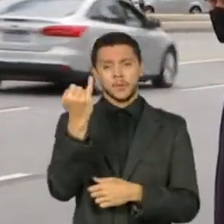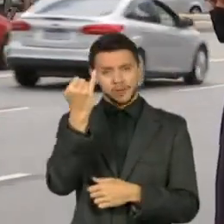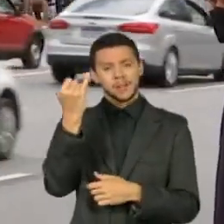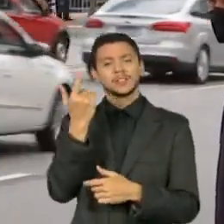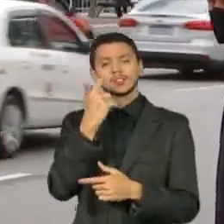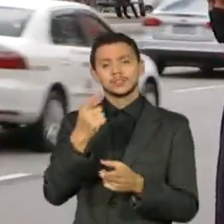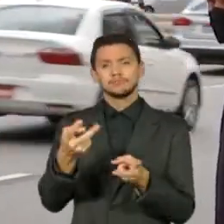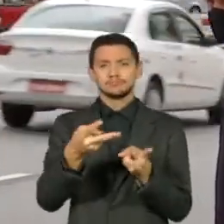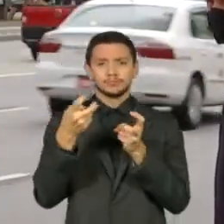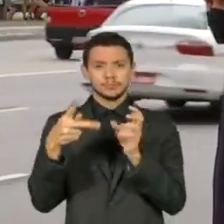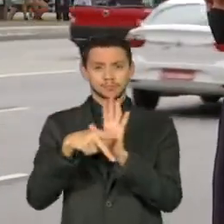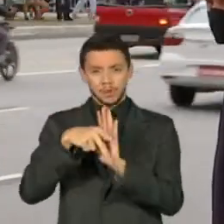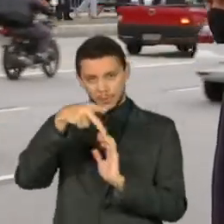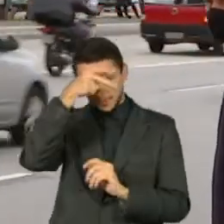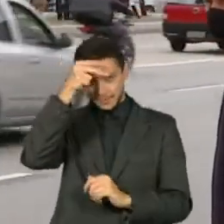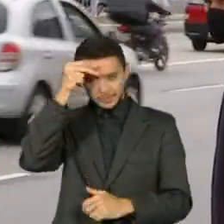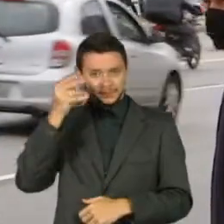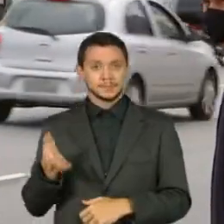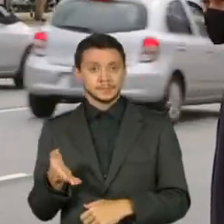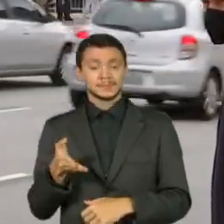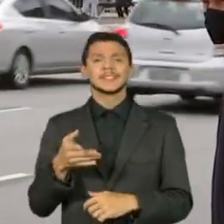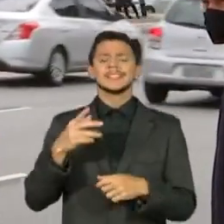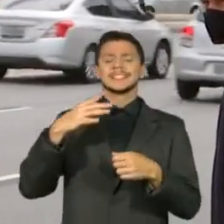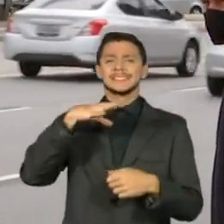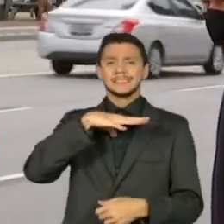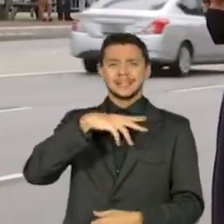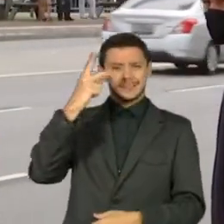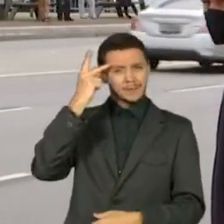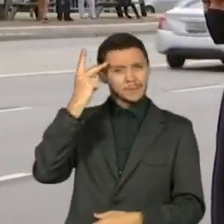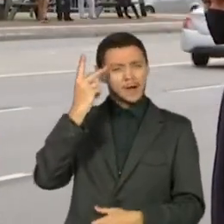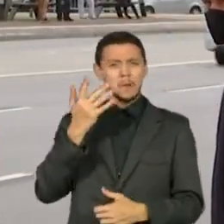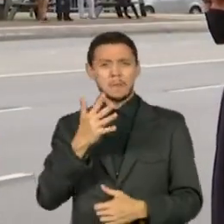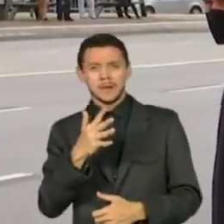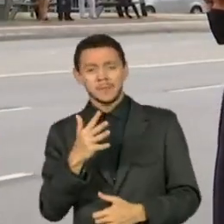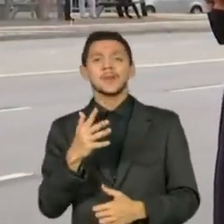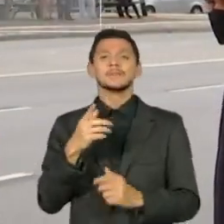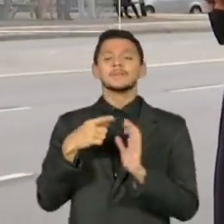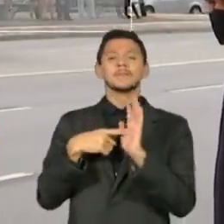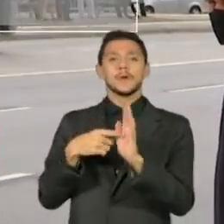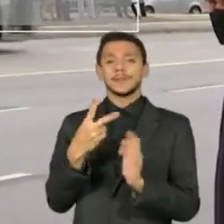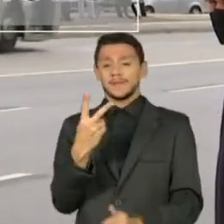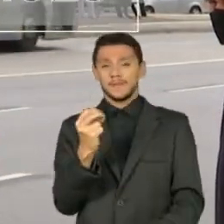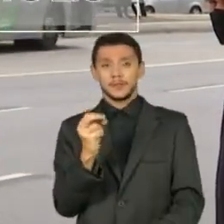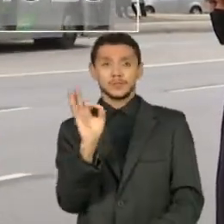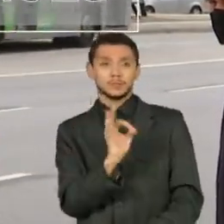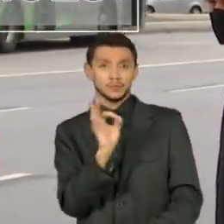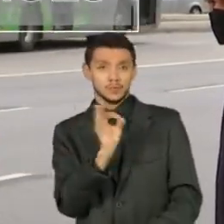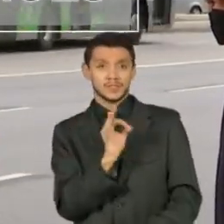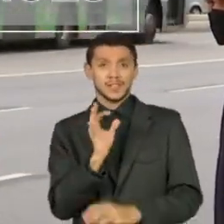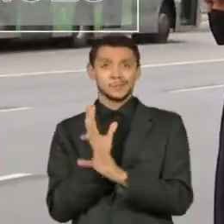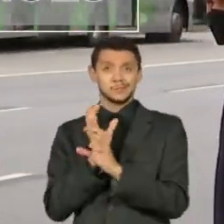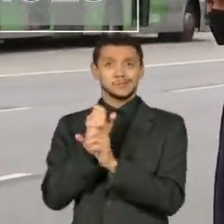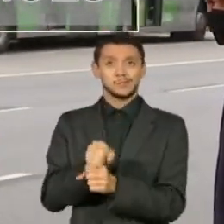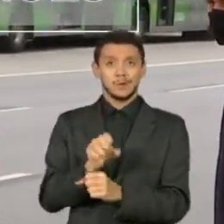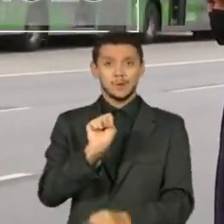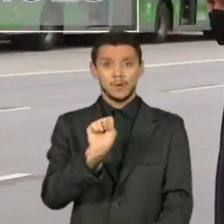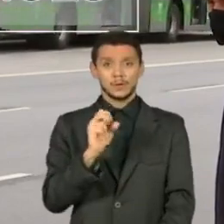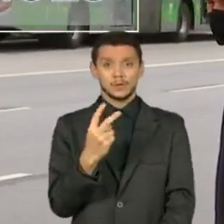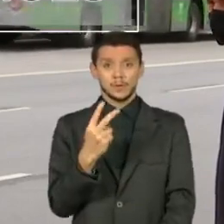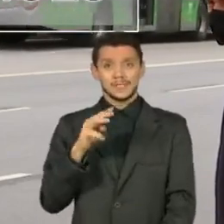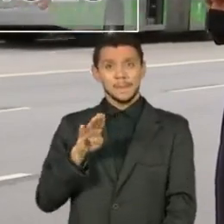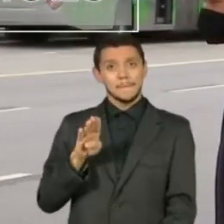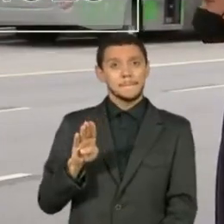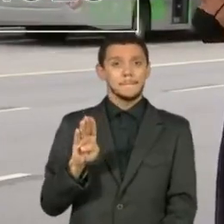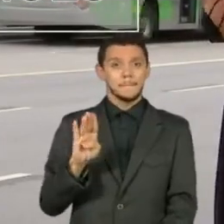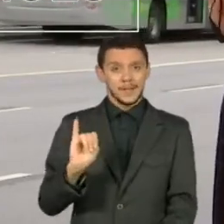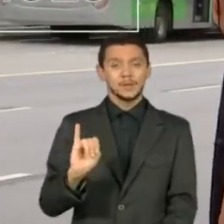Paulo, estima-se que o IPTU será responsável por 20% dos 82 bilhões de reais previstos